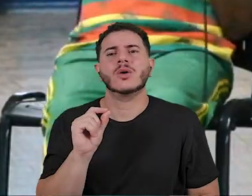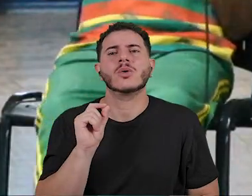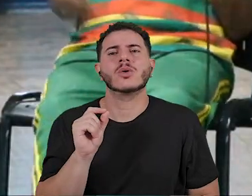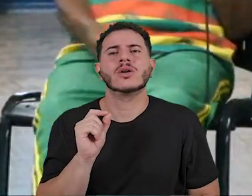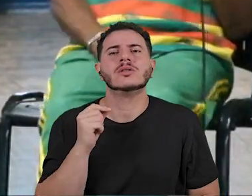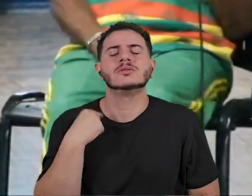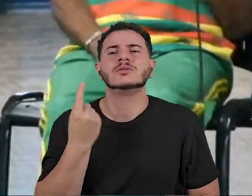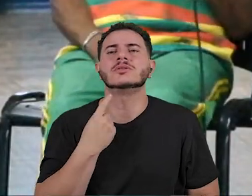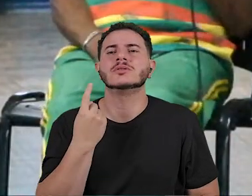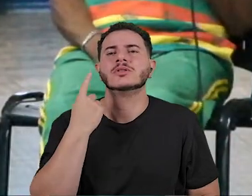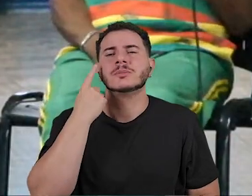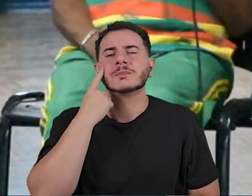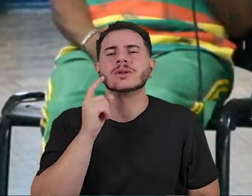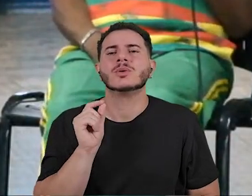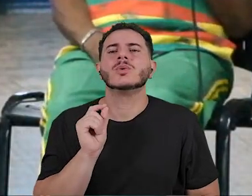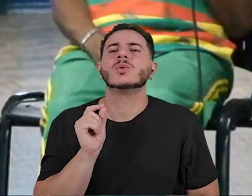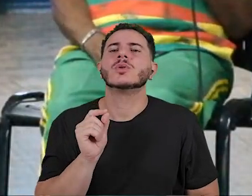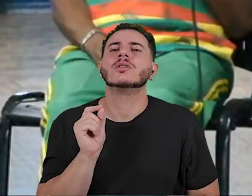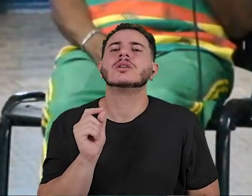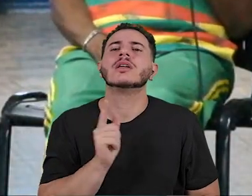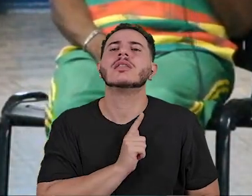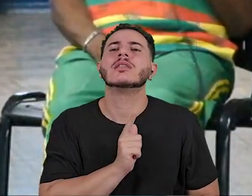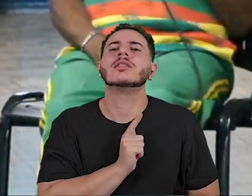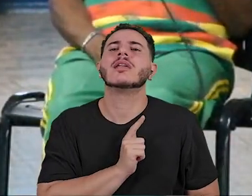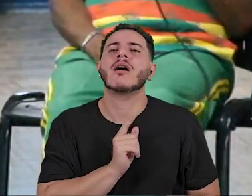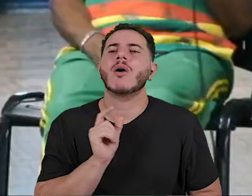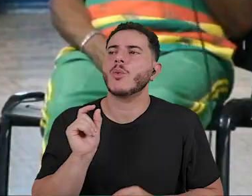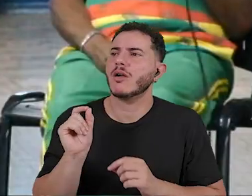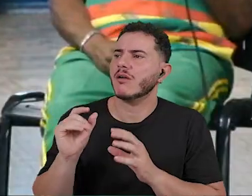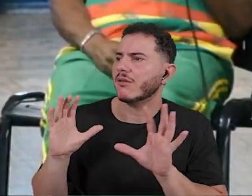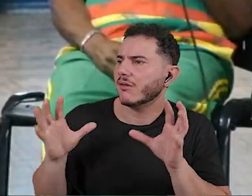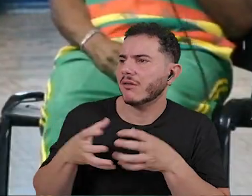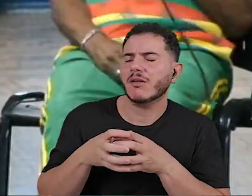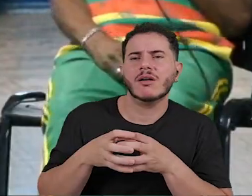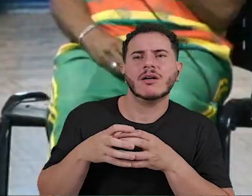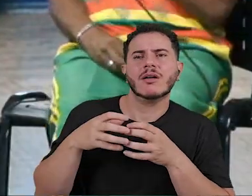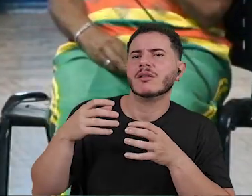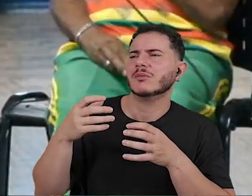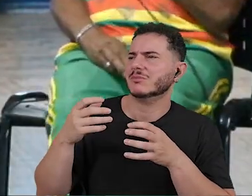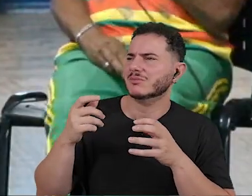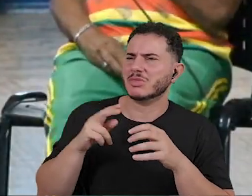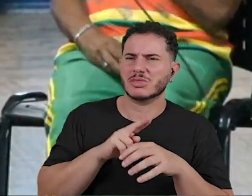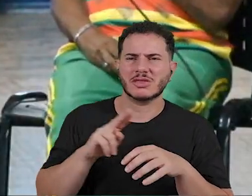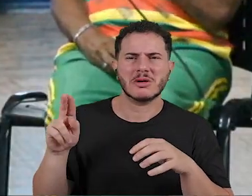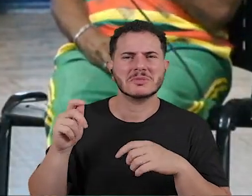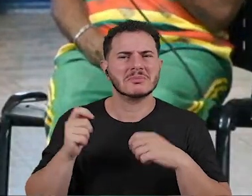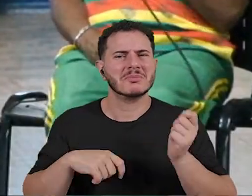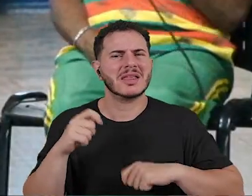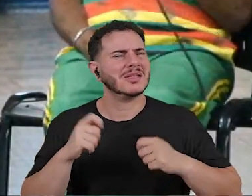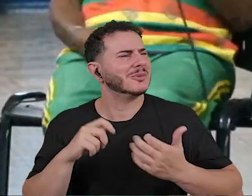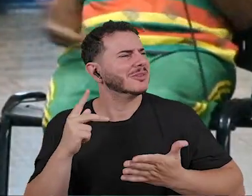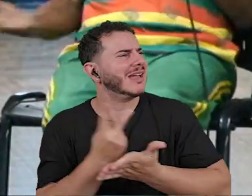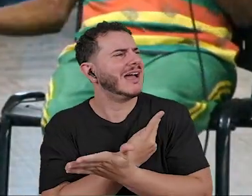está errado. Eu disse, por que está errado? Depois você devia botar maracatu na sua família.